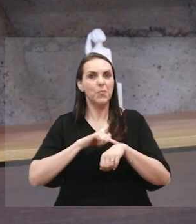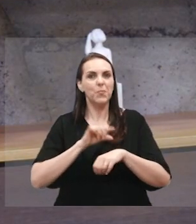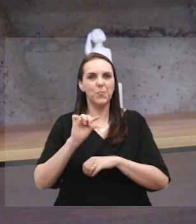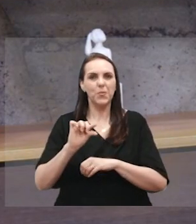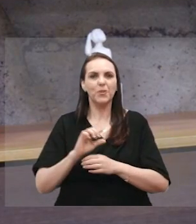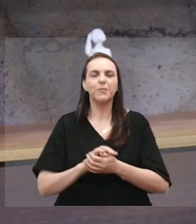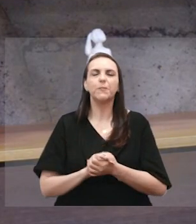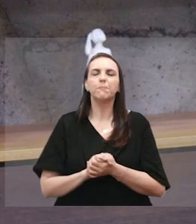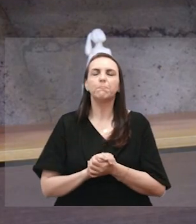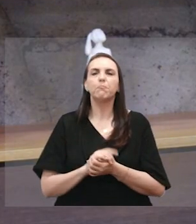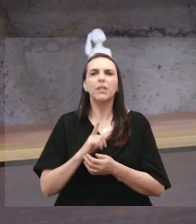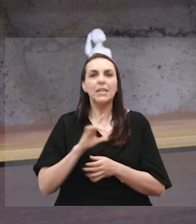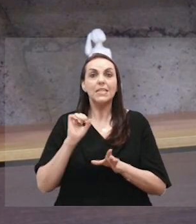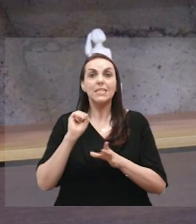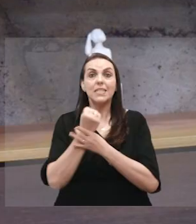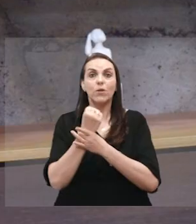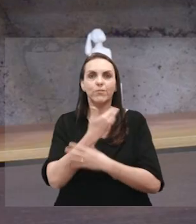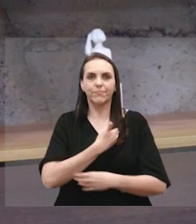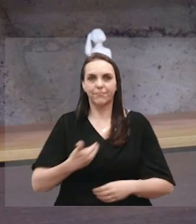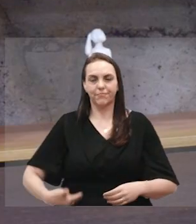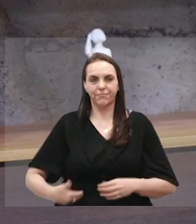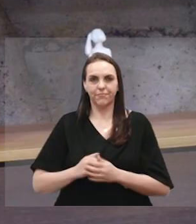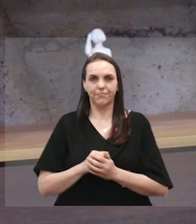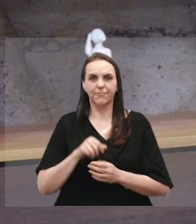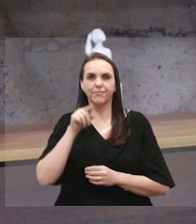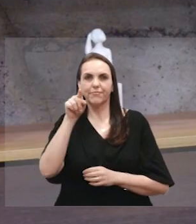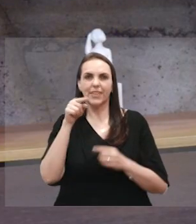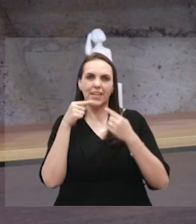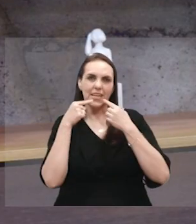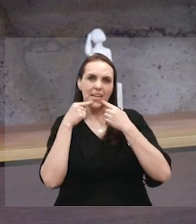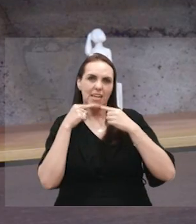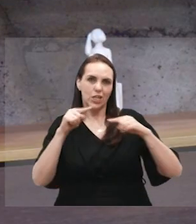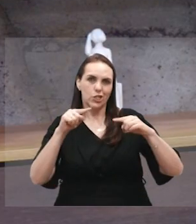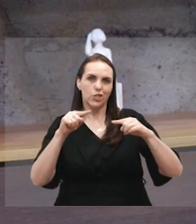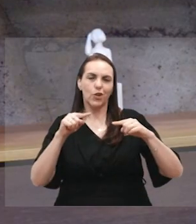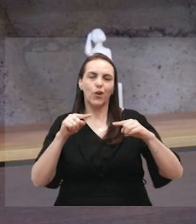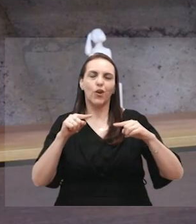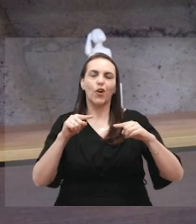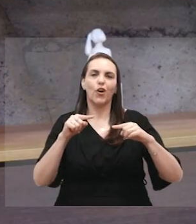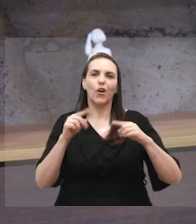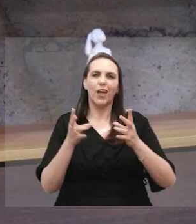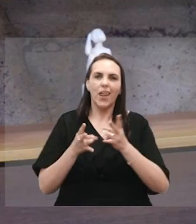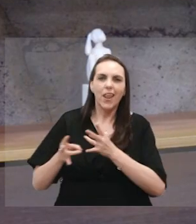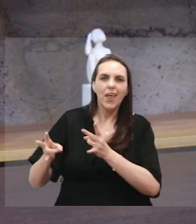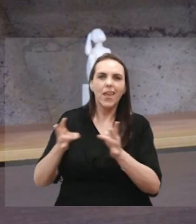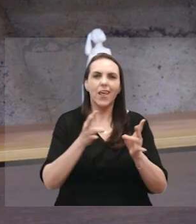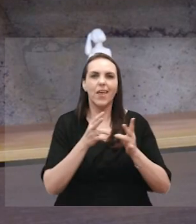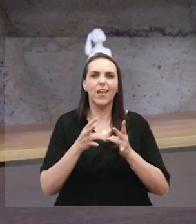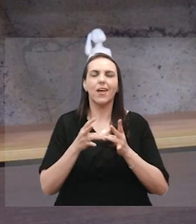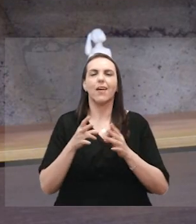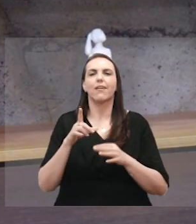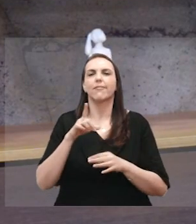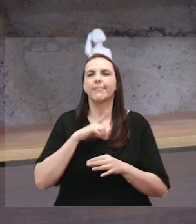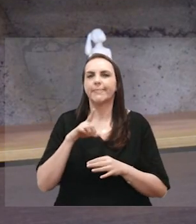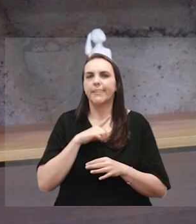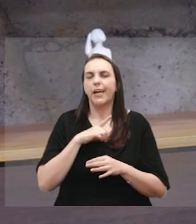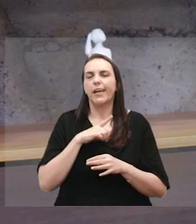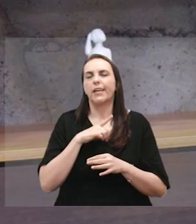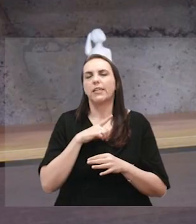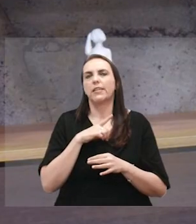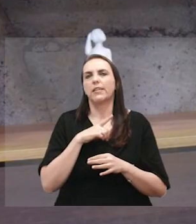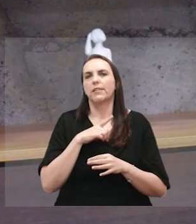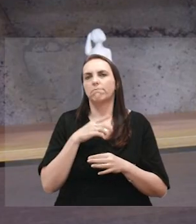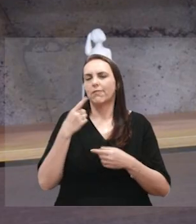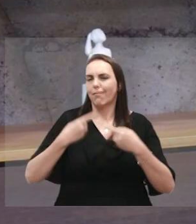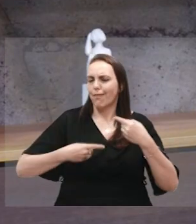um pouco de tempo. Segurança pública. O senhor criticou a situação do tráfico de drogas, nós temos